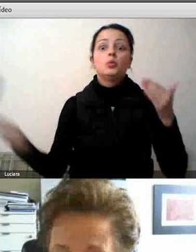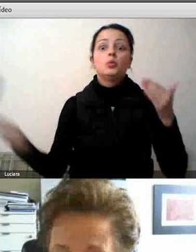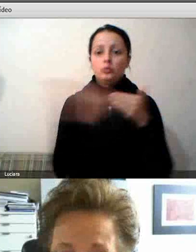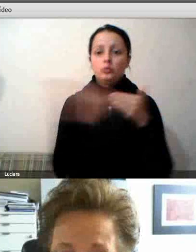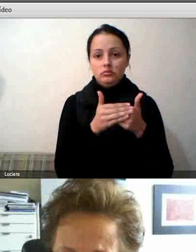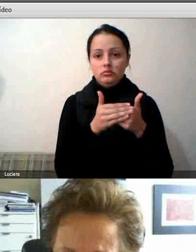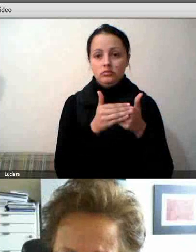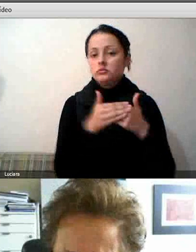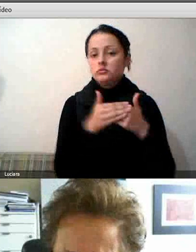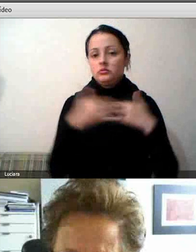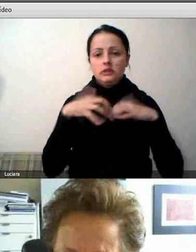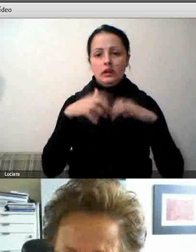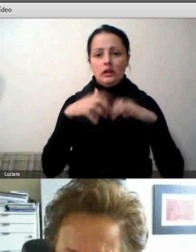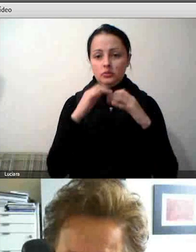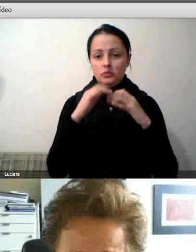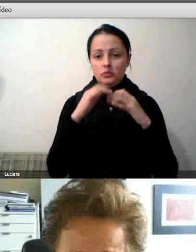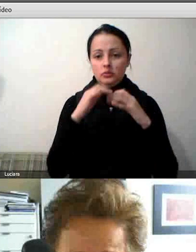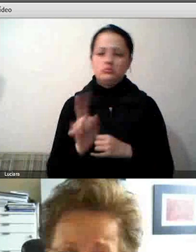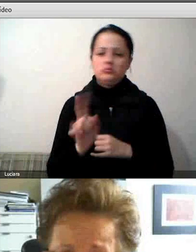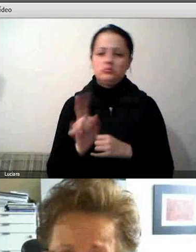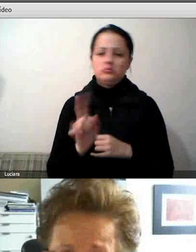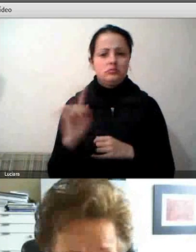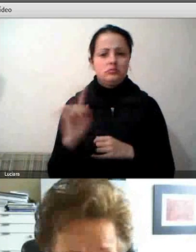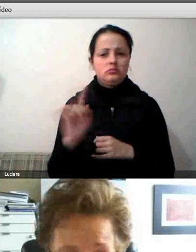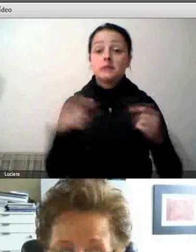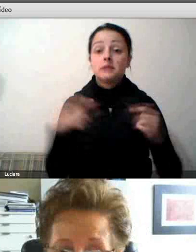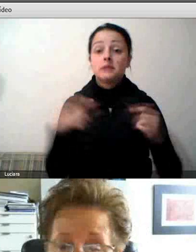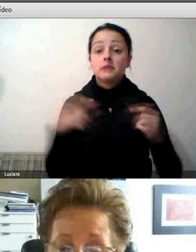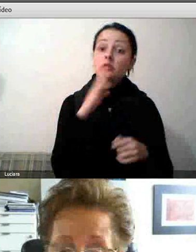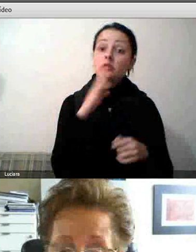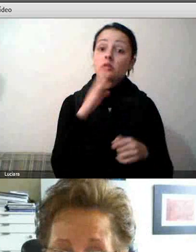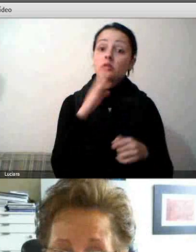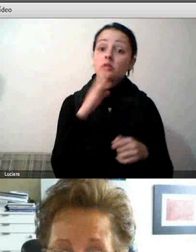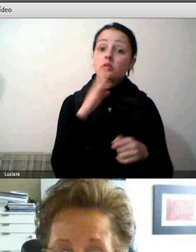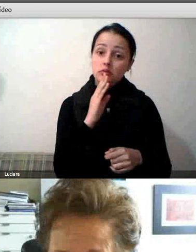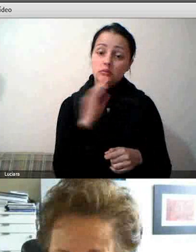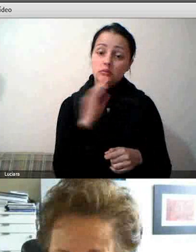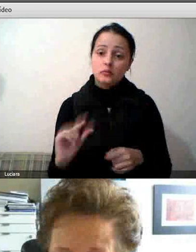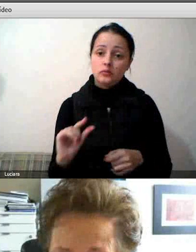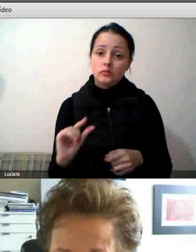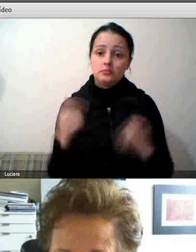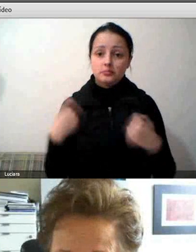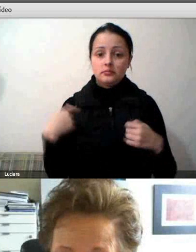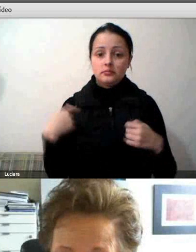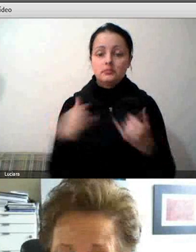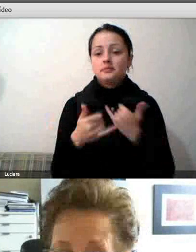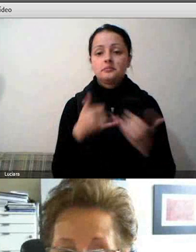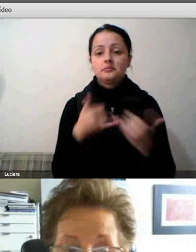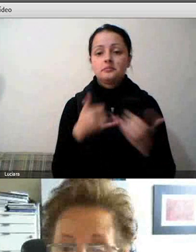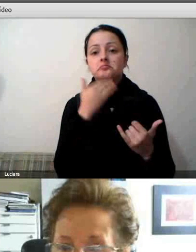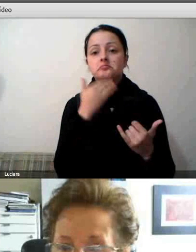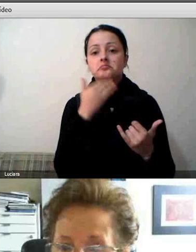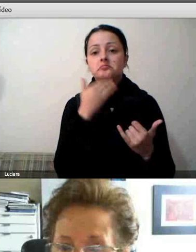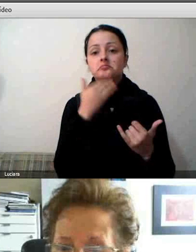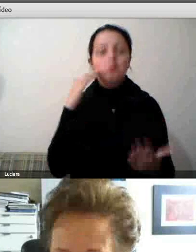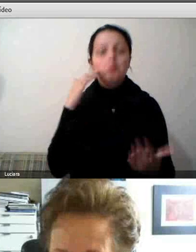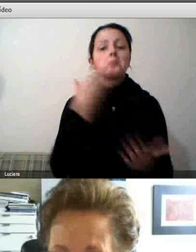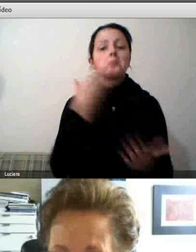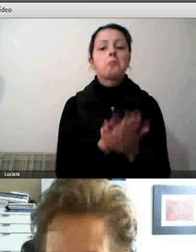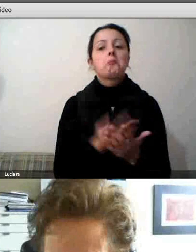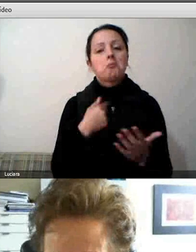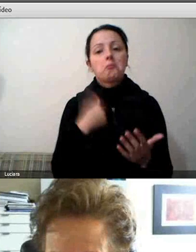Então, todos os estudos que estão se desenvolvendo agora, não quer dizer que o professor, para trabalhar bem com as suas crianças, que ele tem que entender do